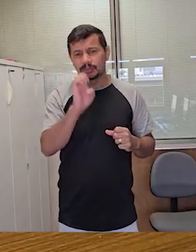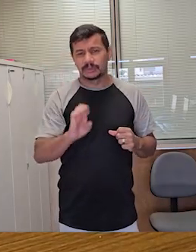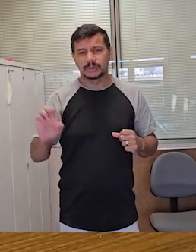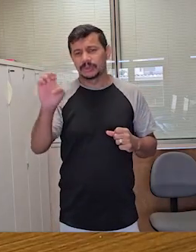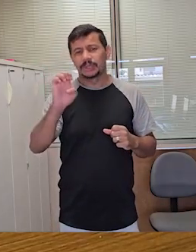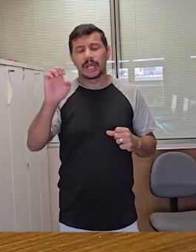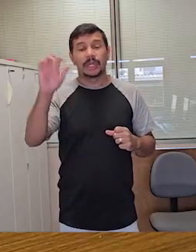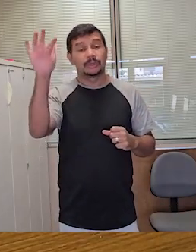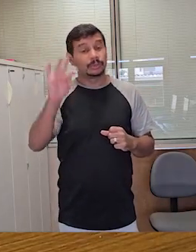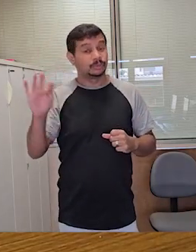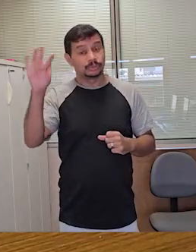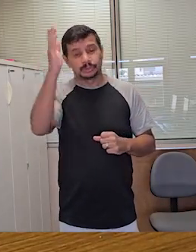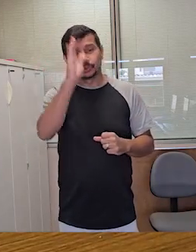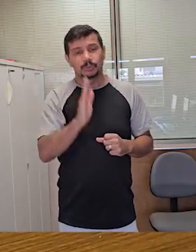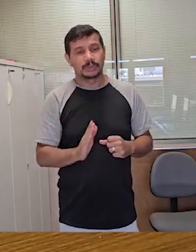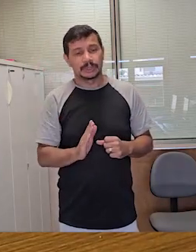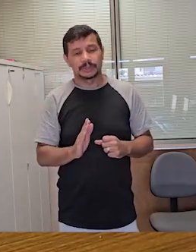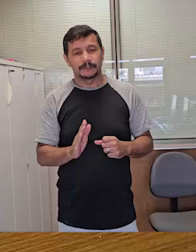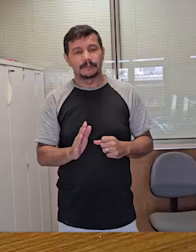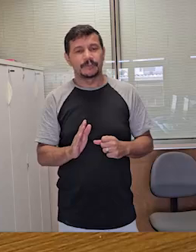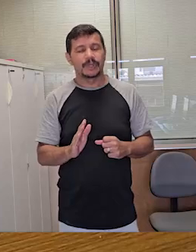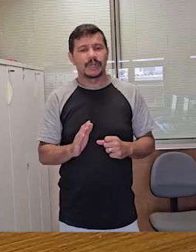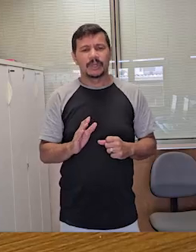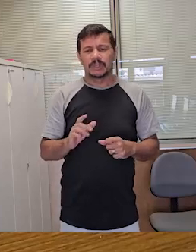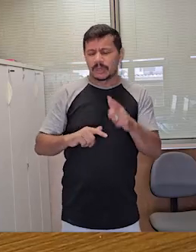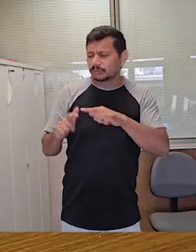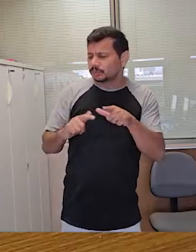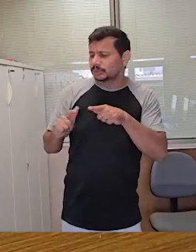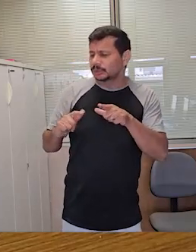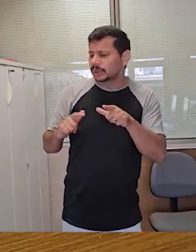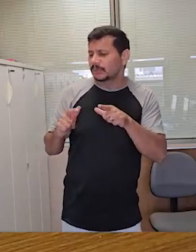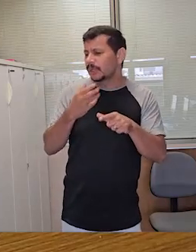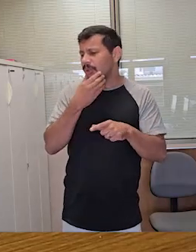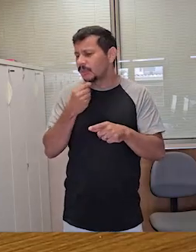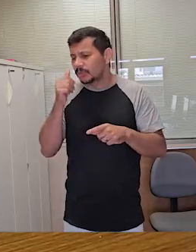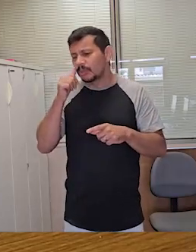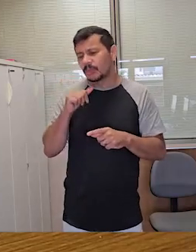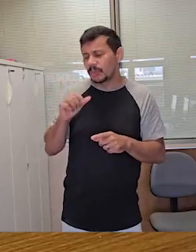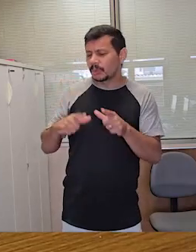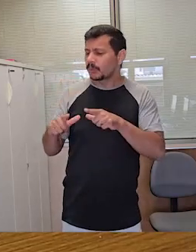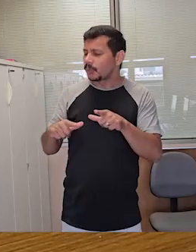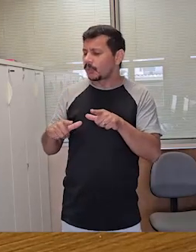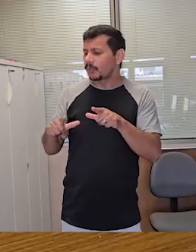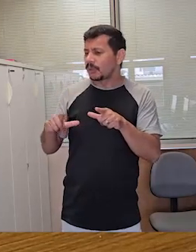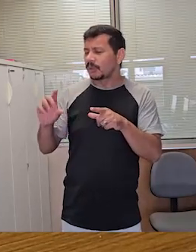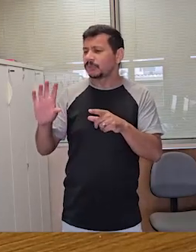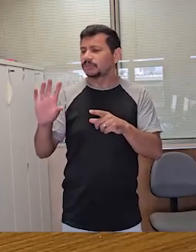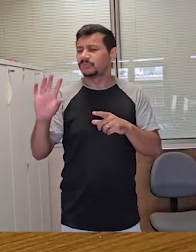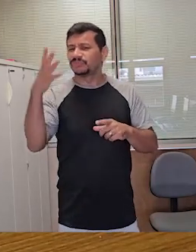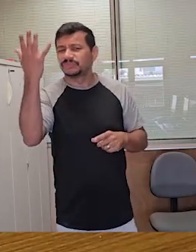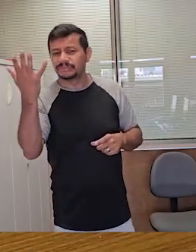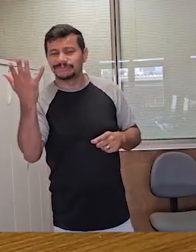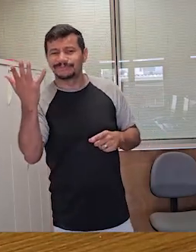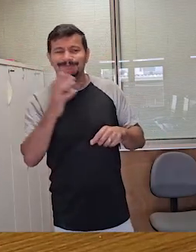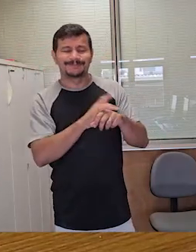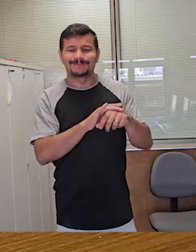União. Então, companheiro ou companheira se acidenta, vai fazer o tratamento, às vezes no SUS ou no